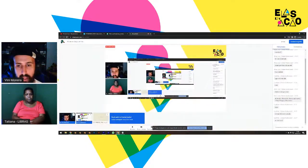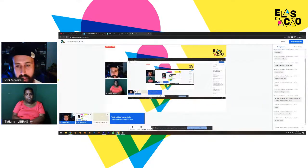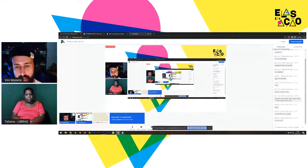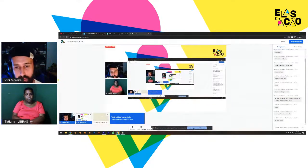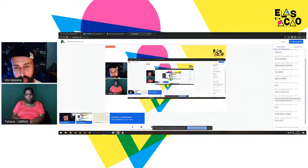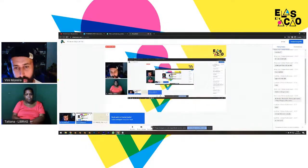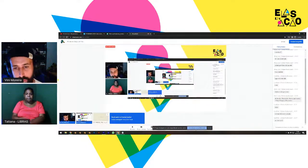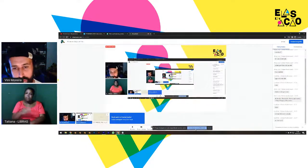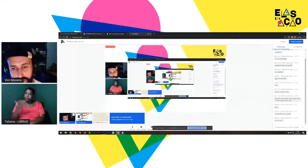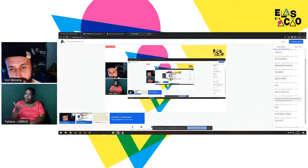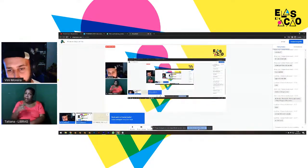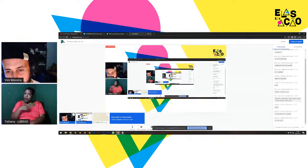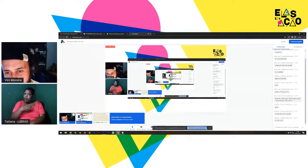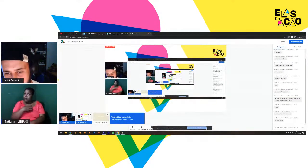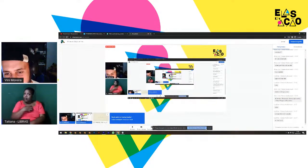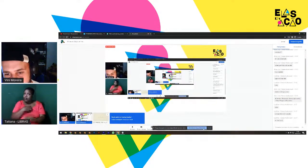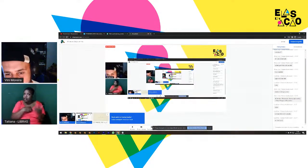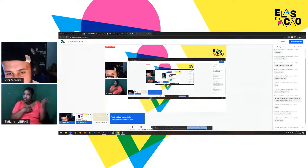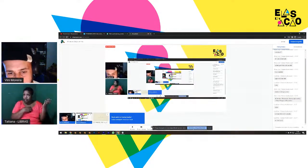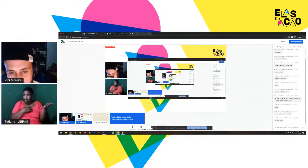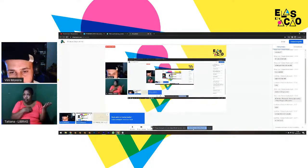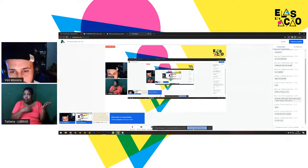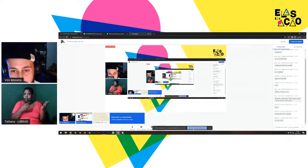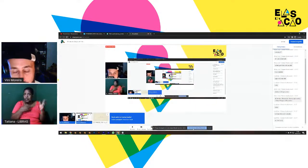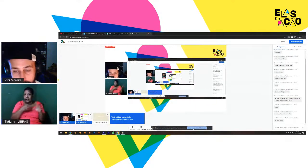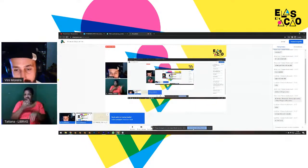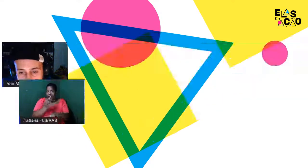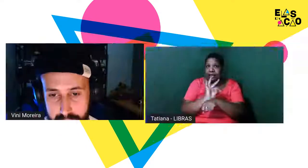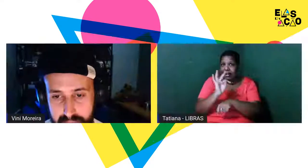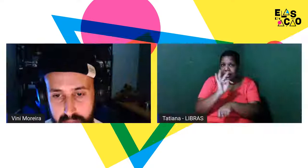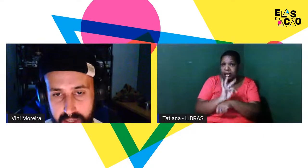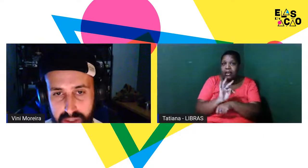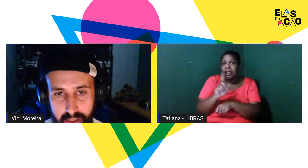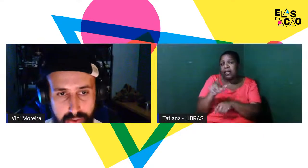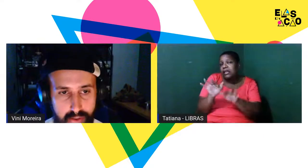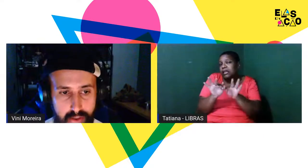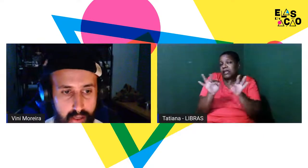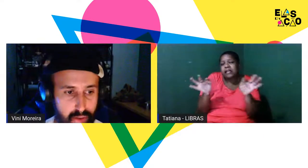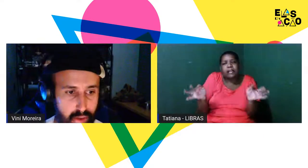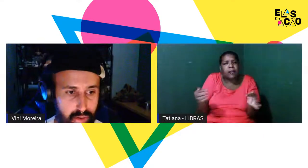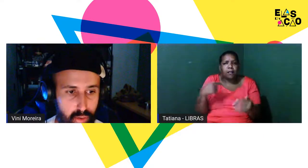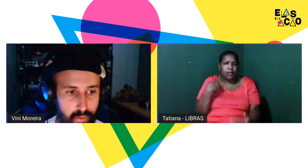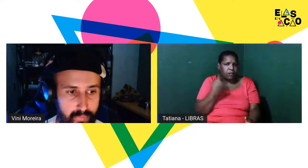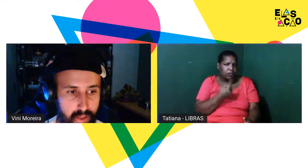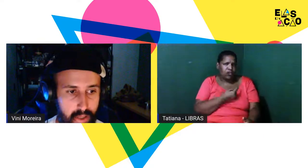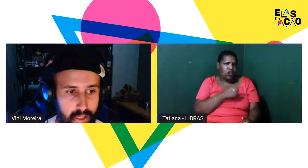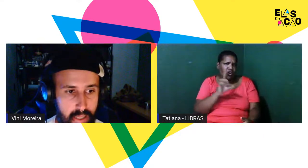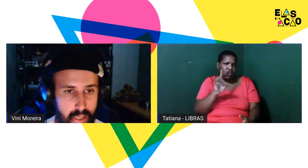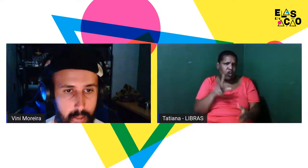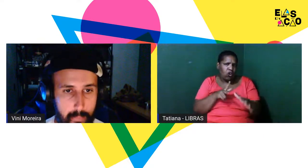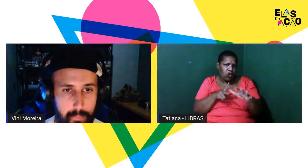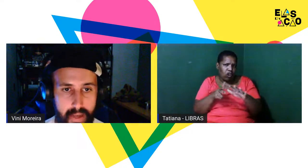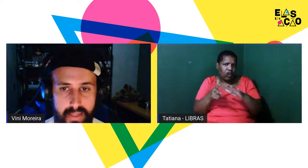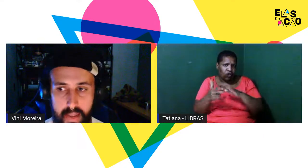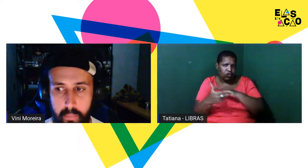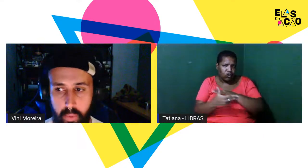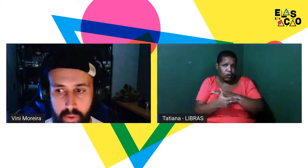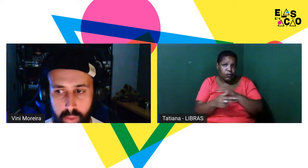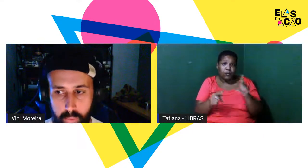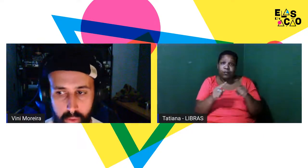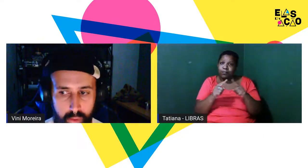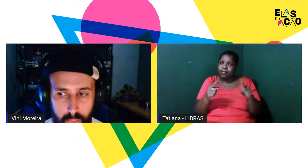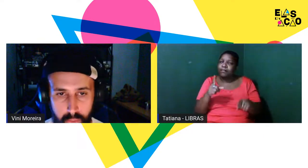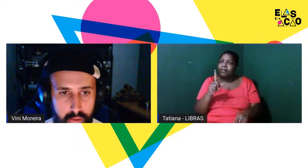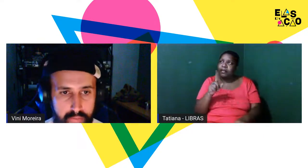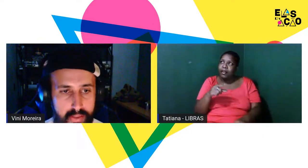e esse é um tipo de técnica que é muito simples para gente que é só editor mas